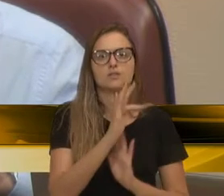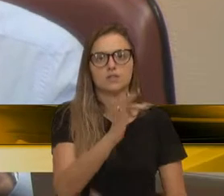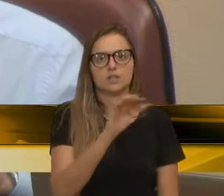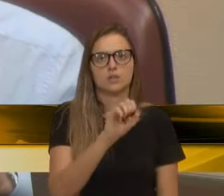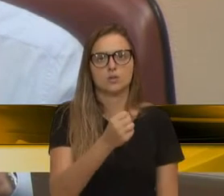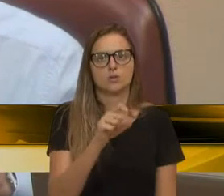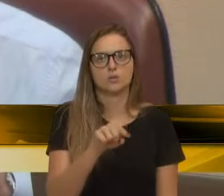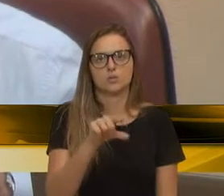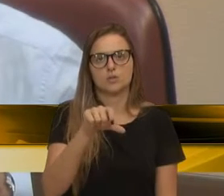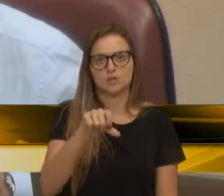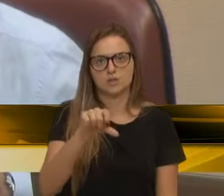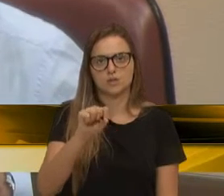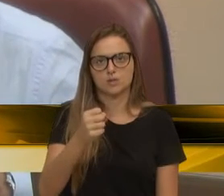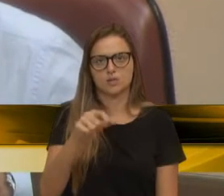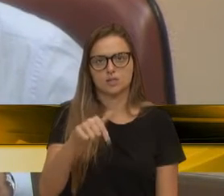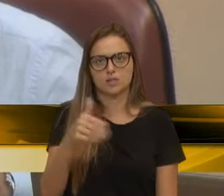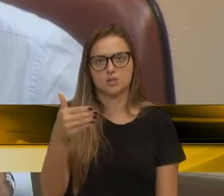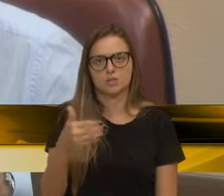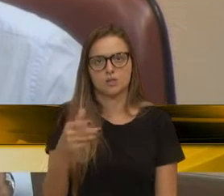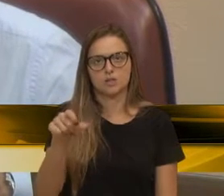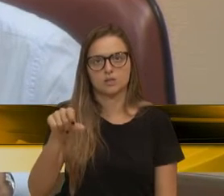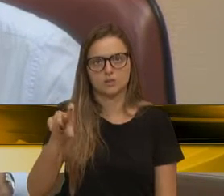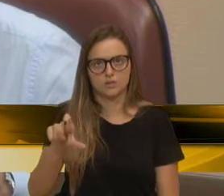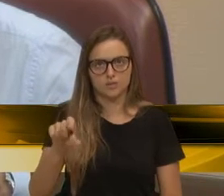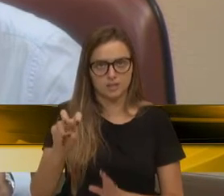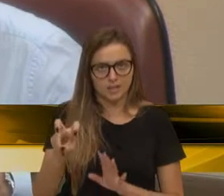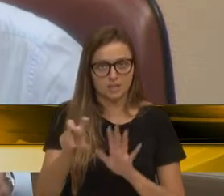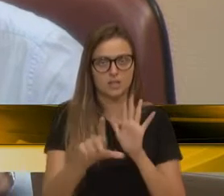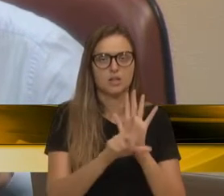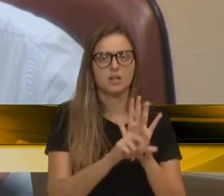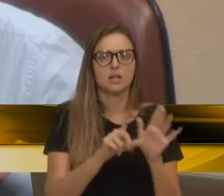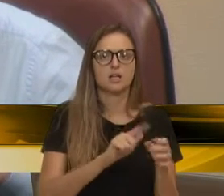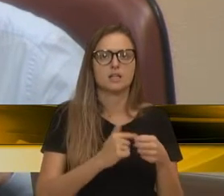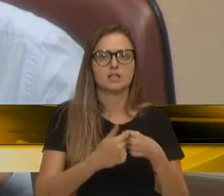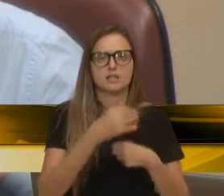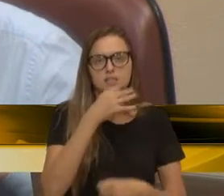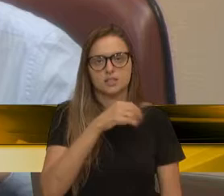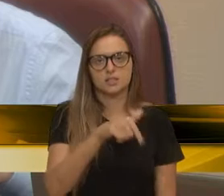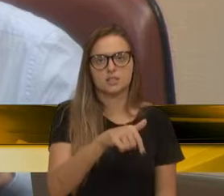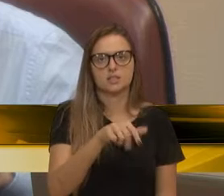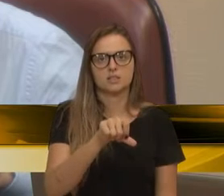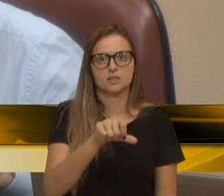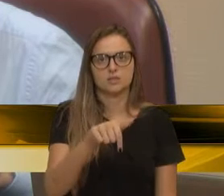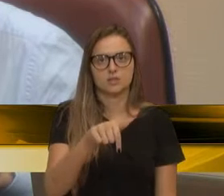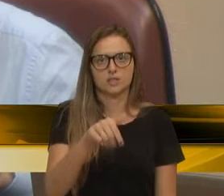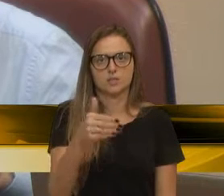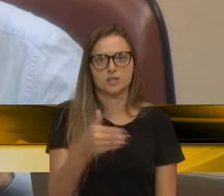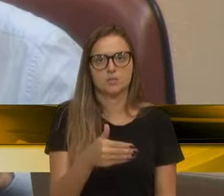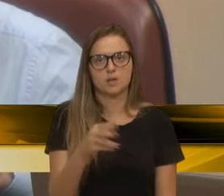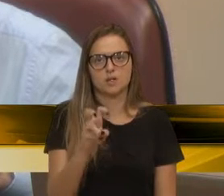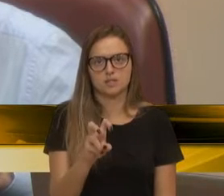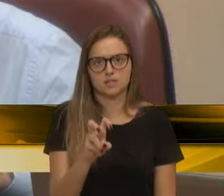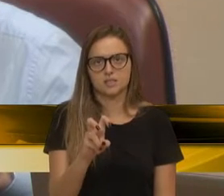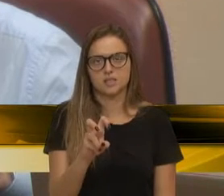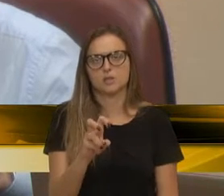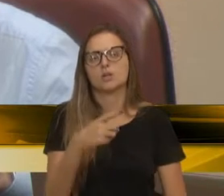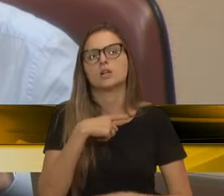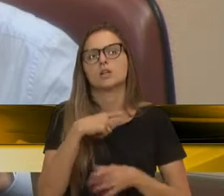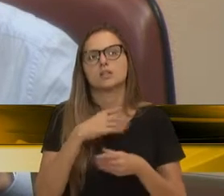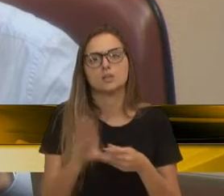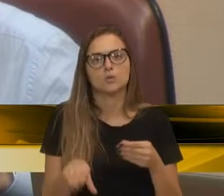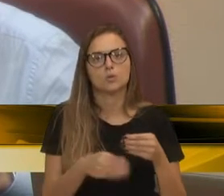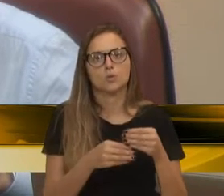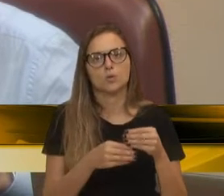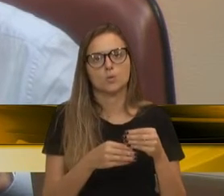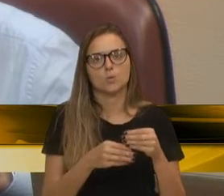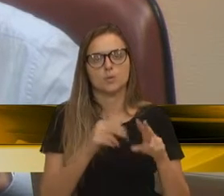8987/95 ea lei municipal número 1 797 barros 57 cabendo acrescentar